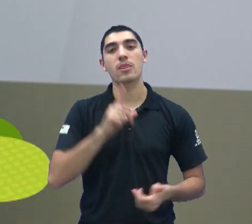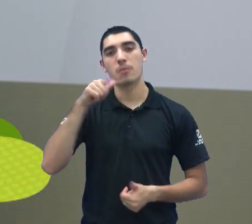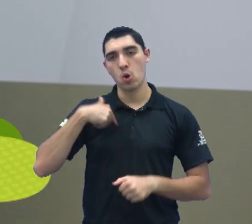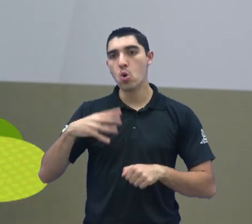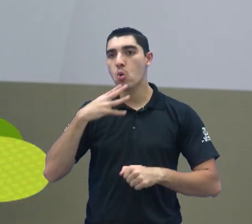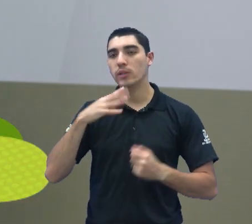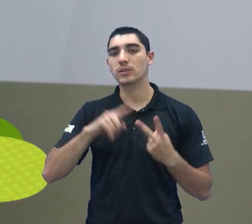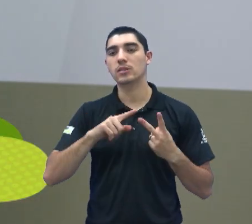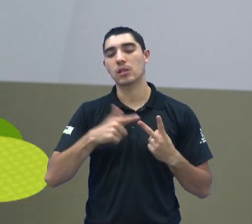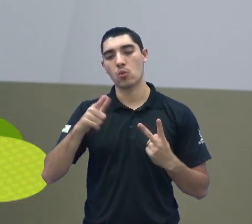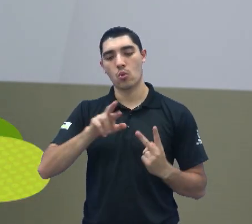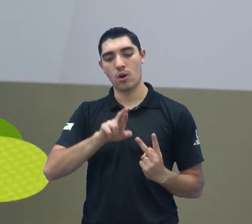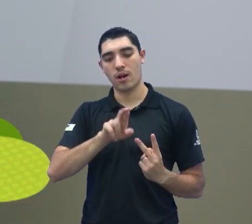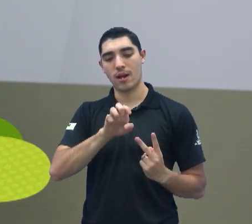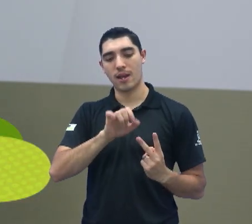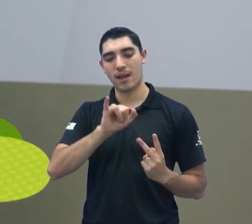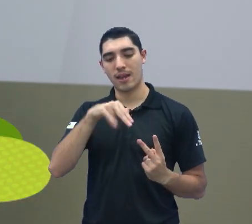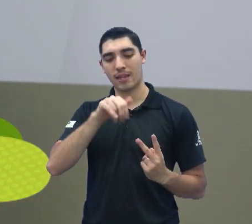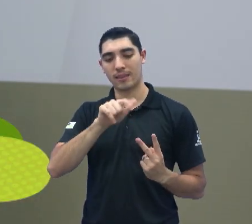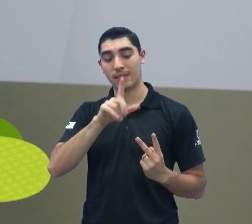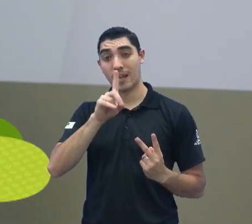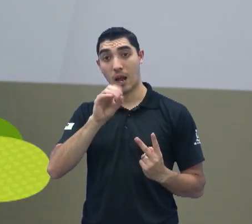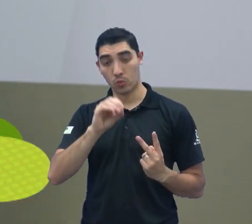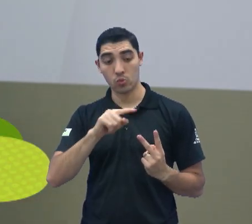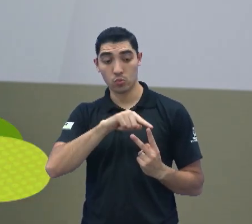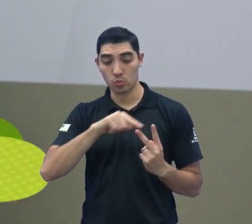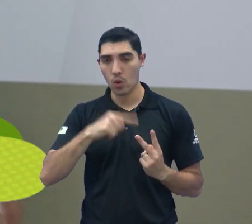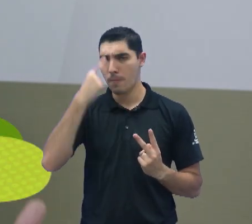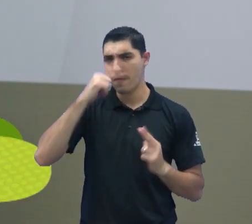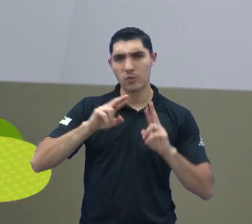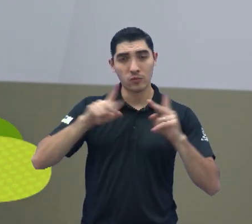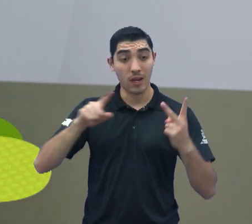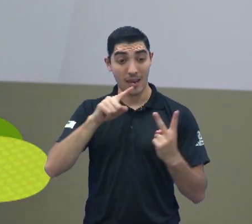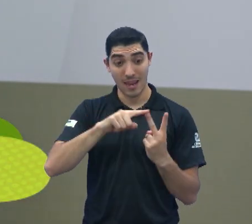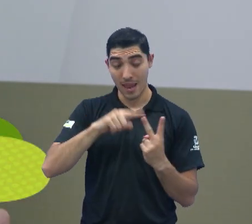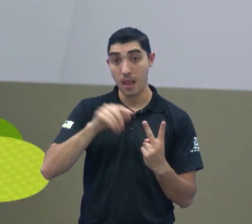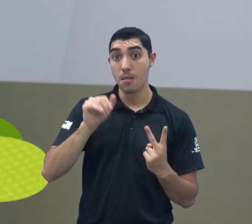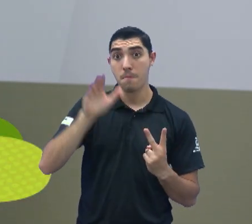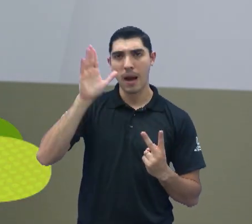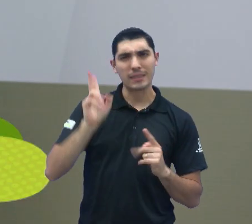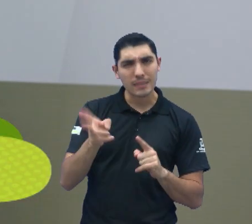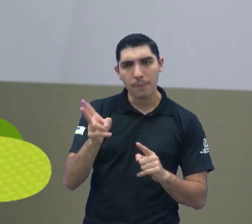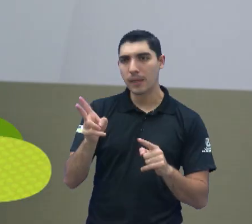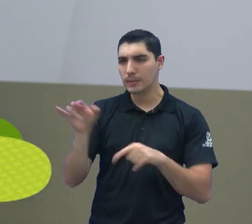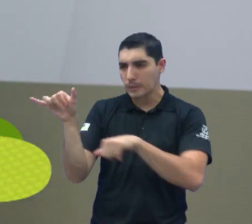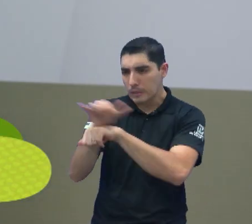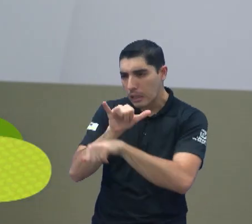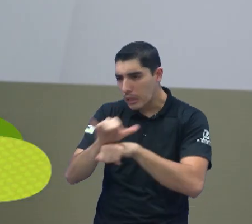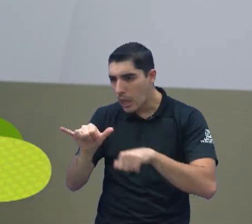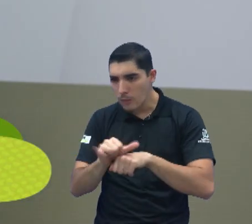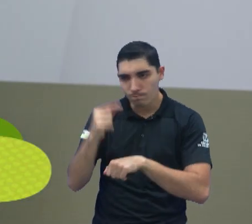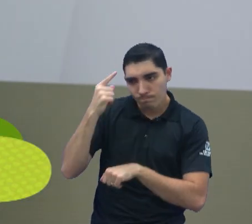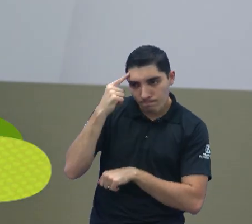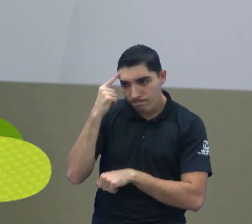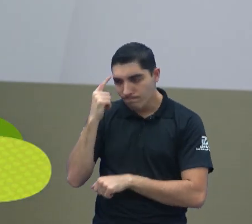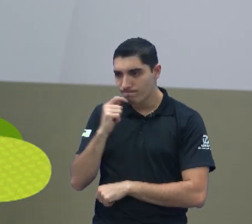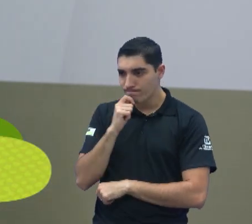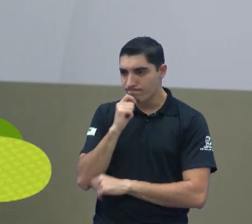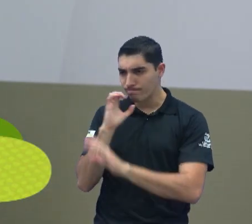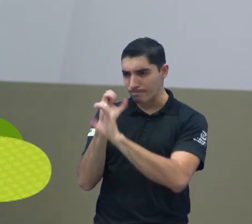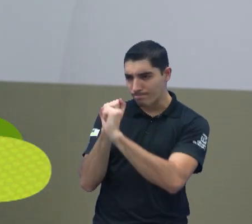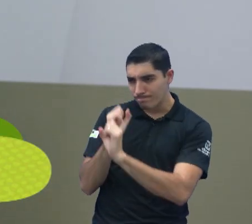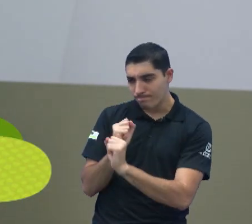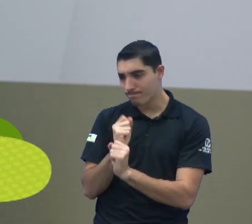perfis totalmente diferentes. O Reinaldo é um cara muito estrategista, de números, é um cara extremamente ambientado na questão